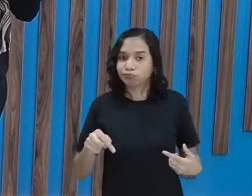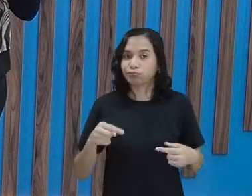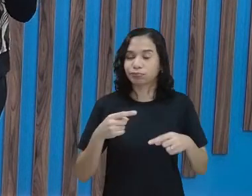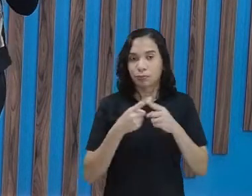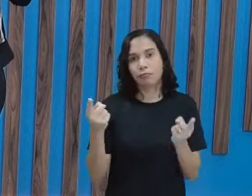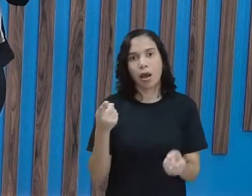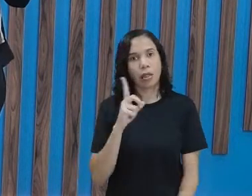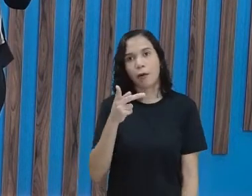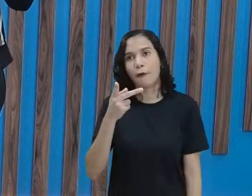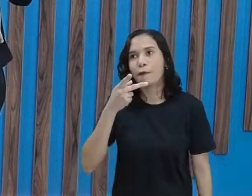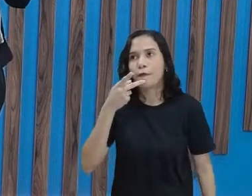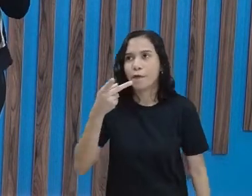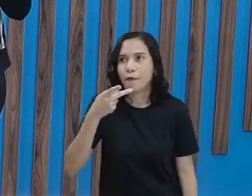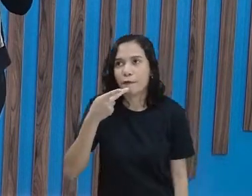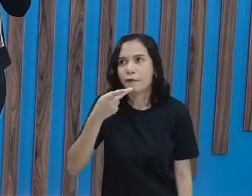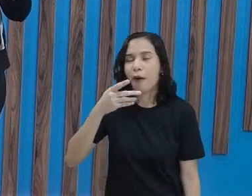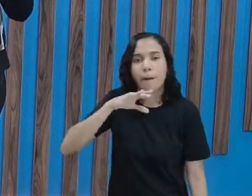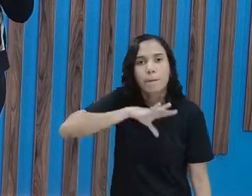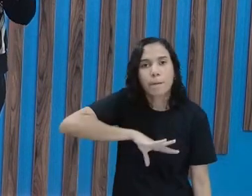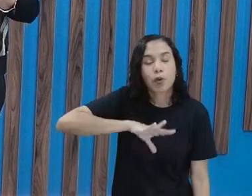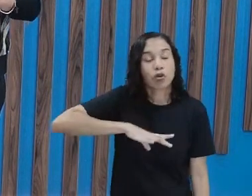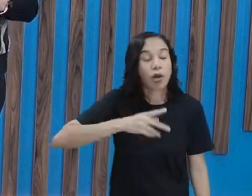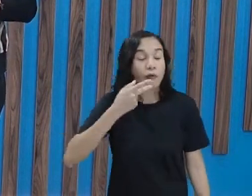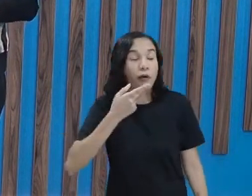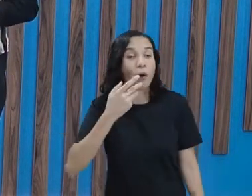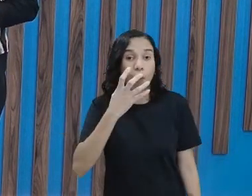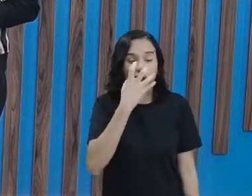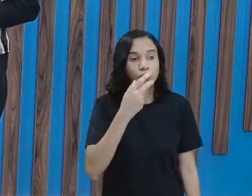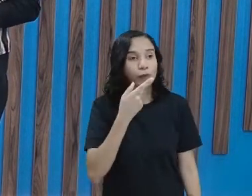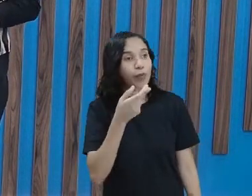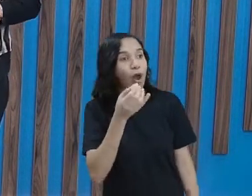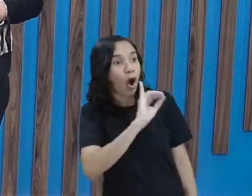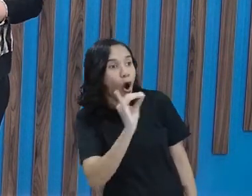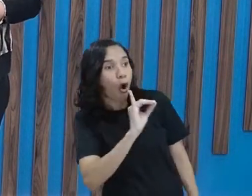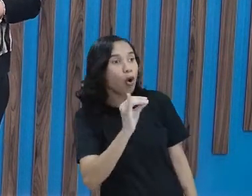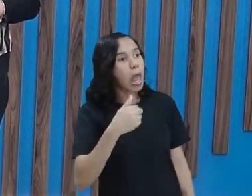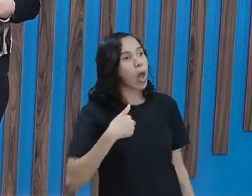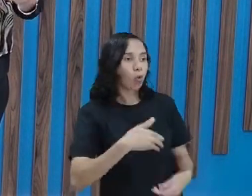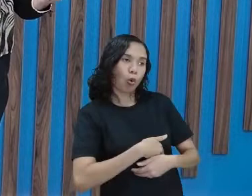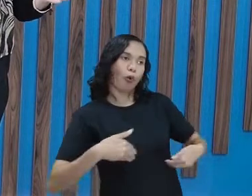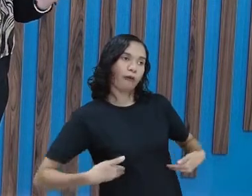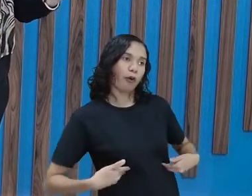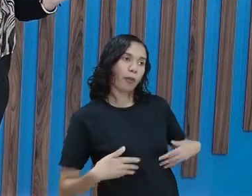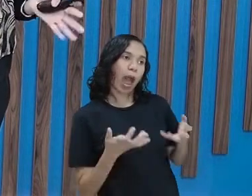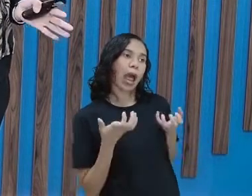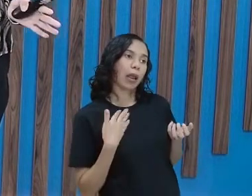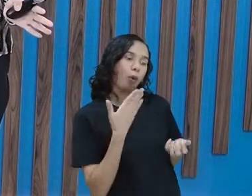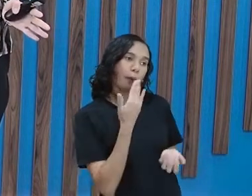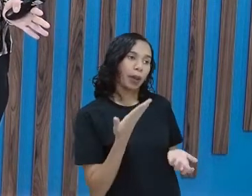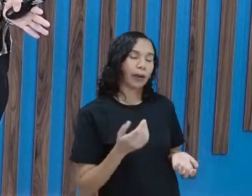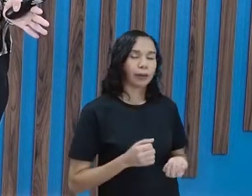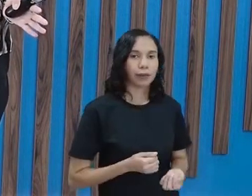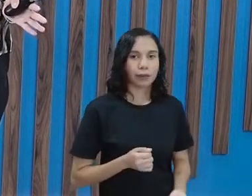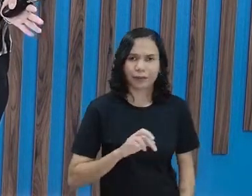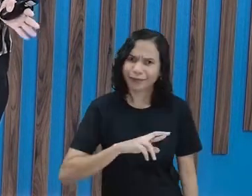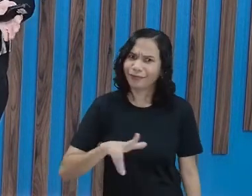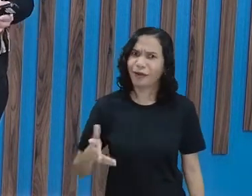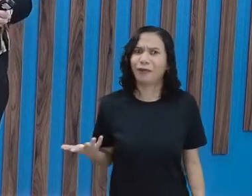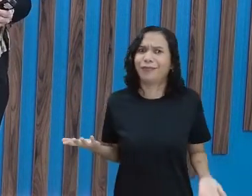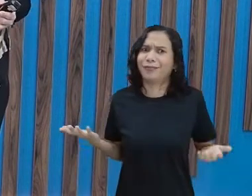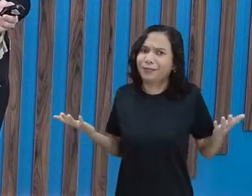ele não fala, ele não chega para você e diz: "Oi, Rian, tô com fome, cadê minha ração?" Ele não faz isso, não